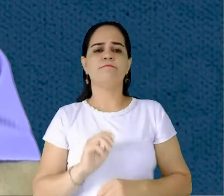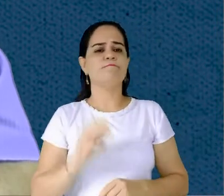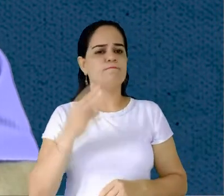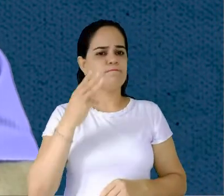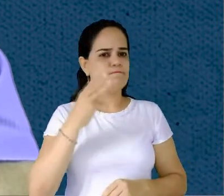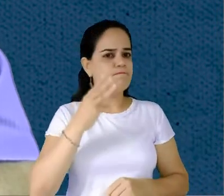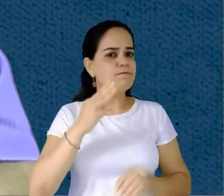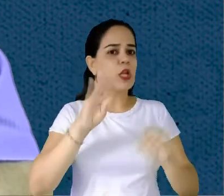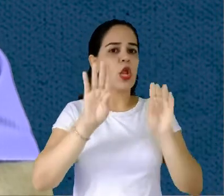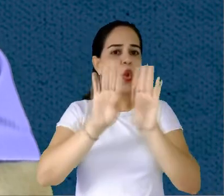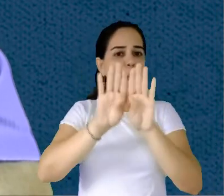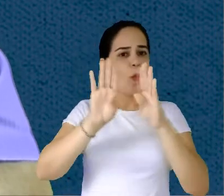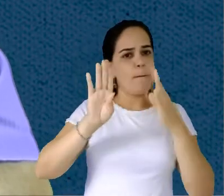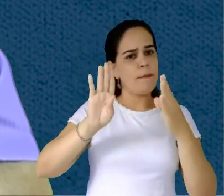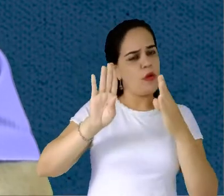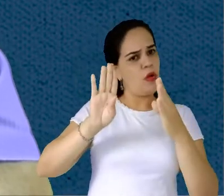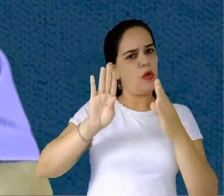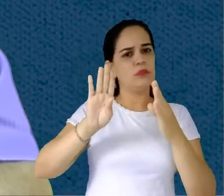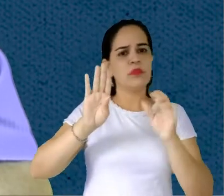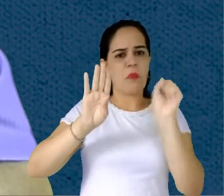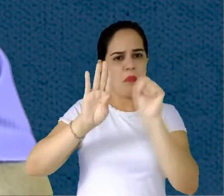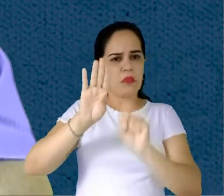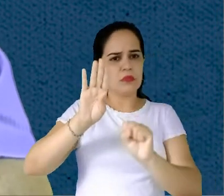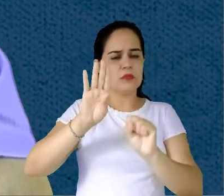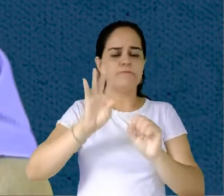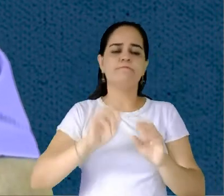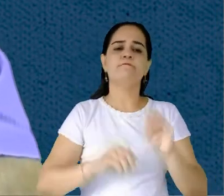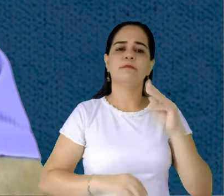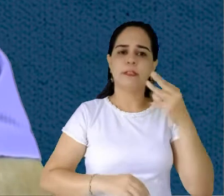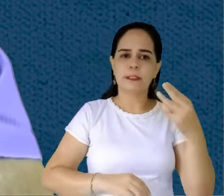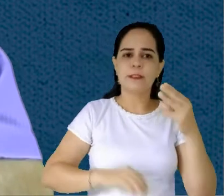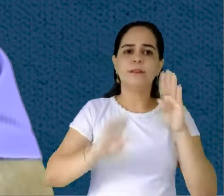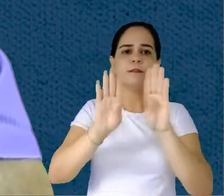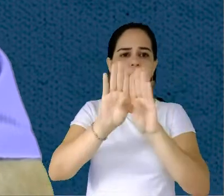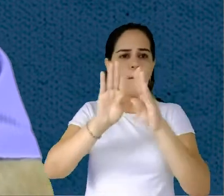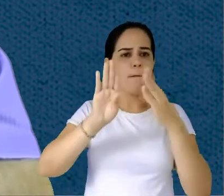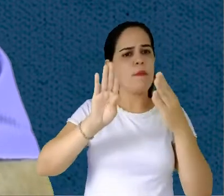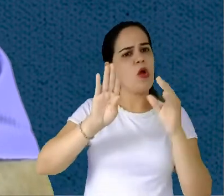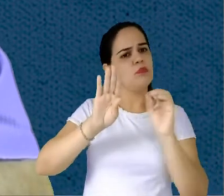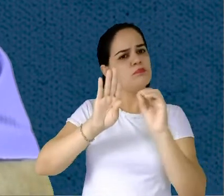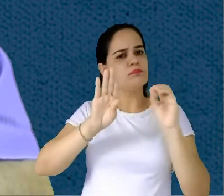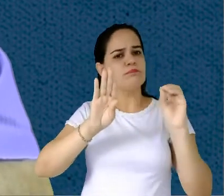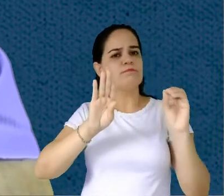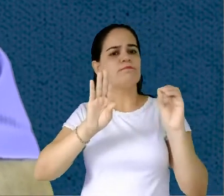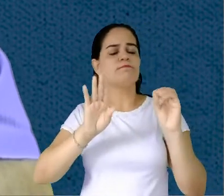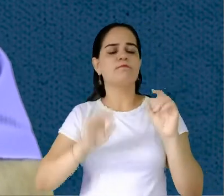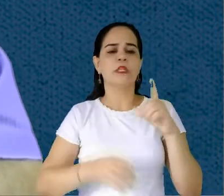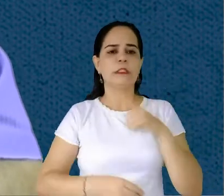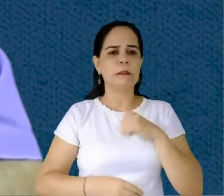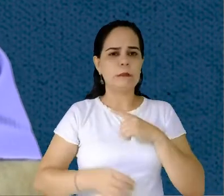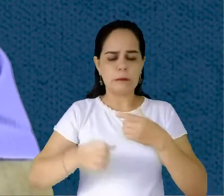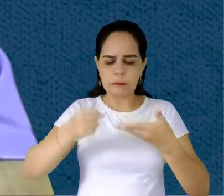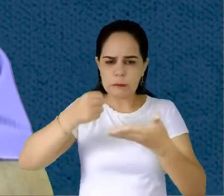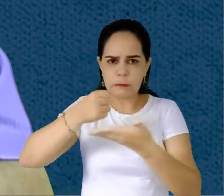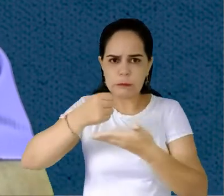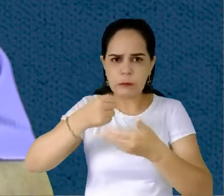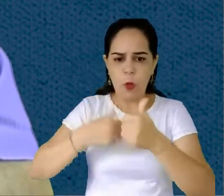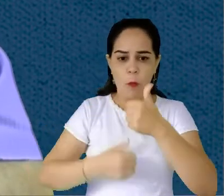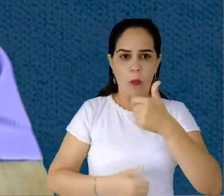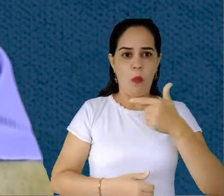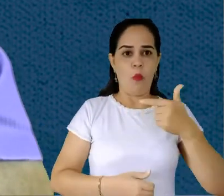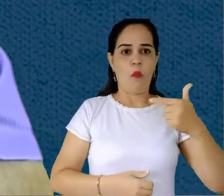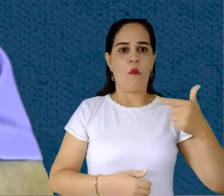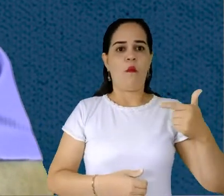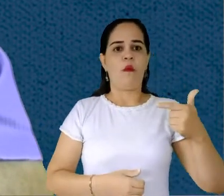3 portas do lado do Ocidente. A muralha da cidade tinha 12